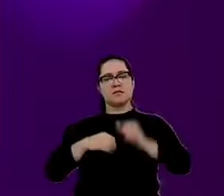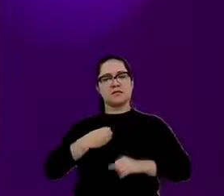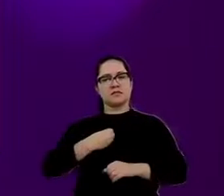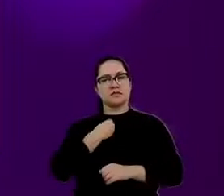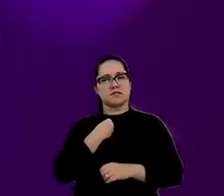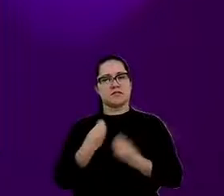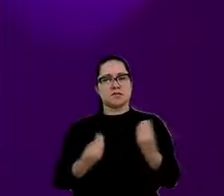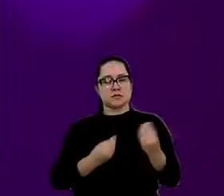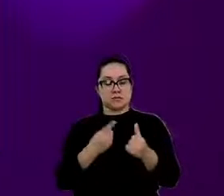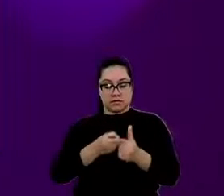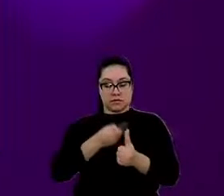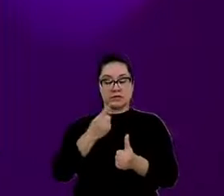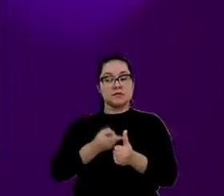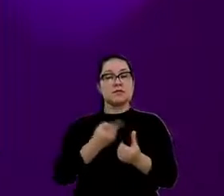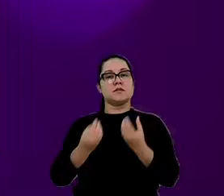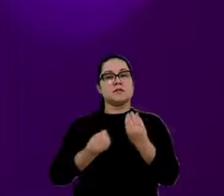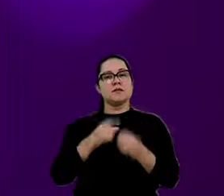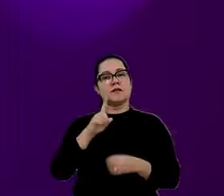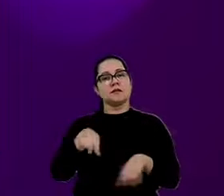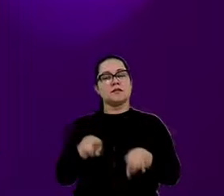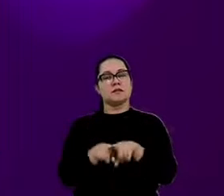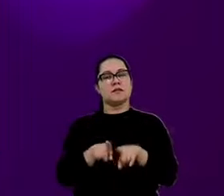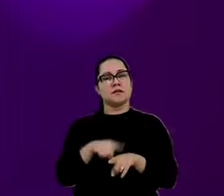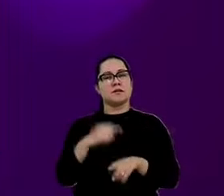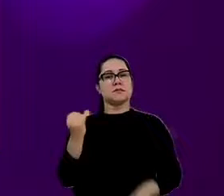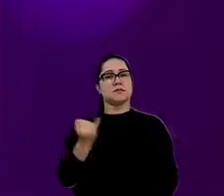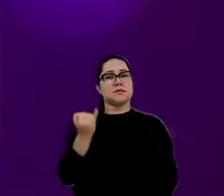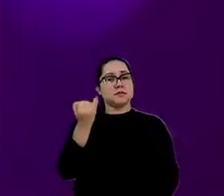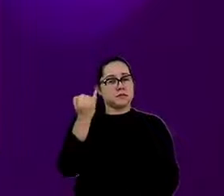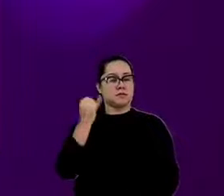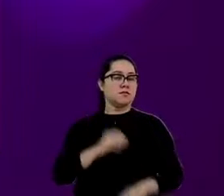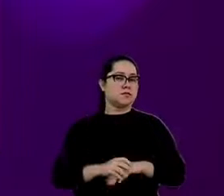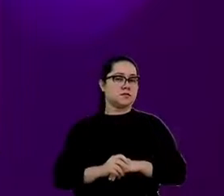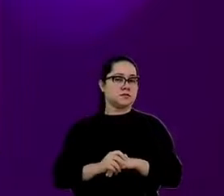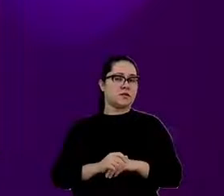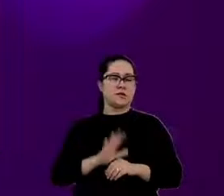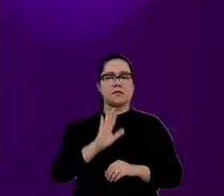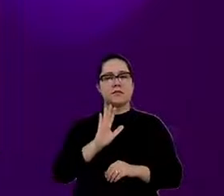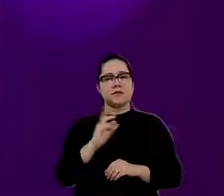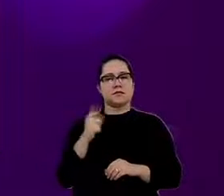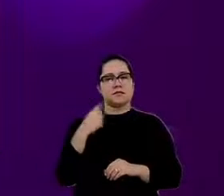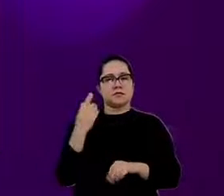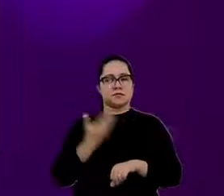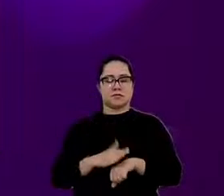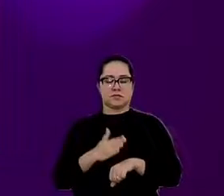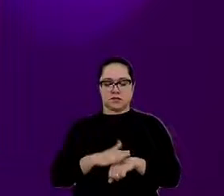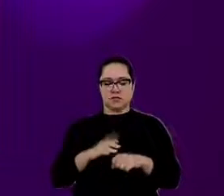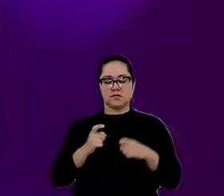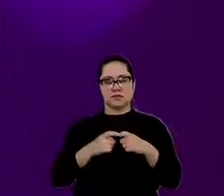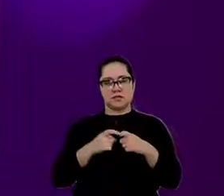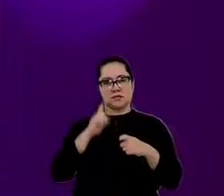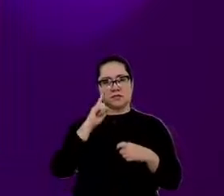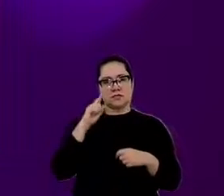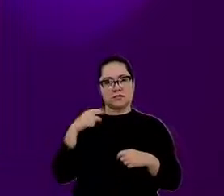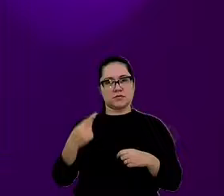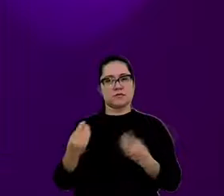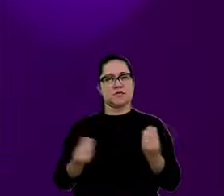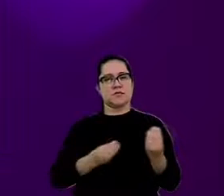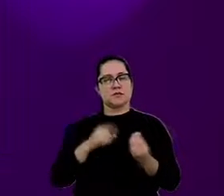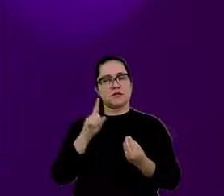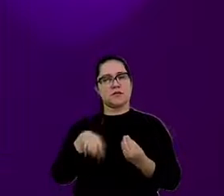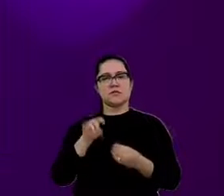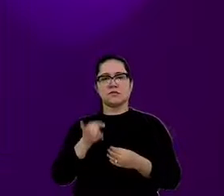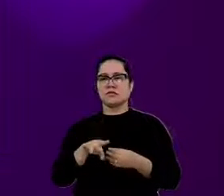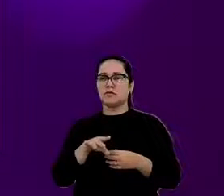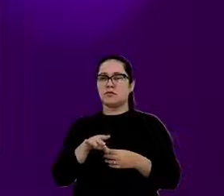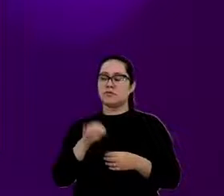primeira etapa do tratamento, é também pela sua própria importância. Mas a nossa prática médica do dia a dia, de simplesmente informar